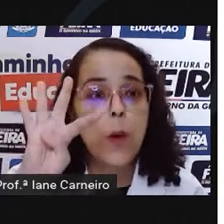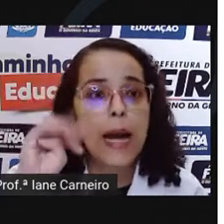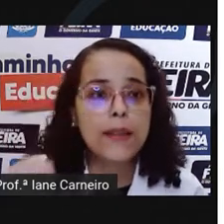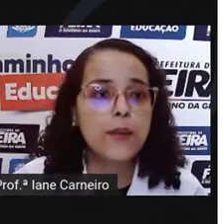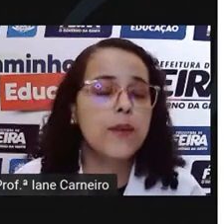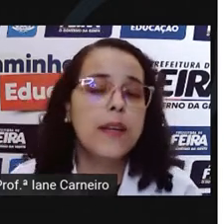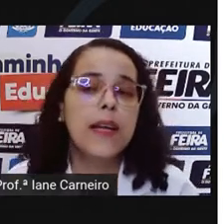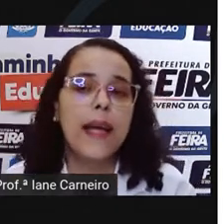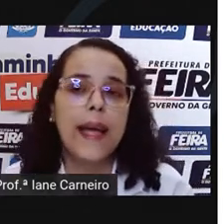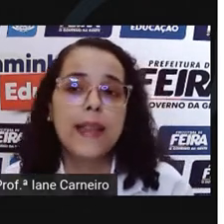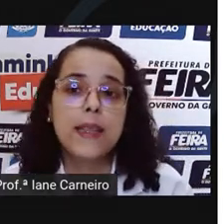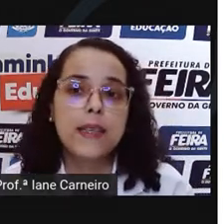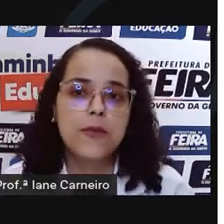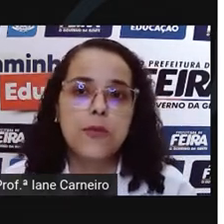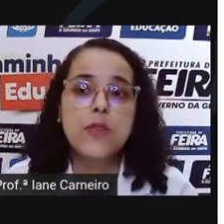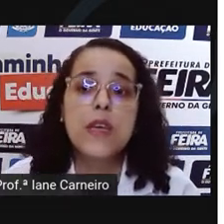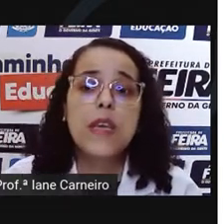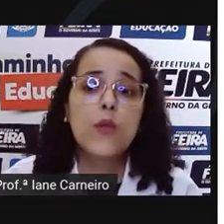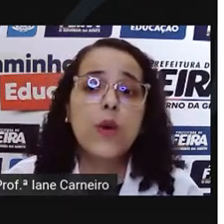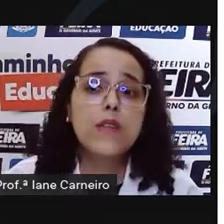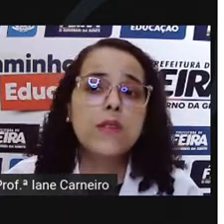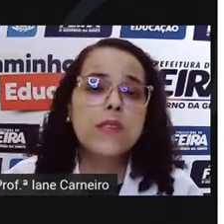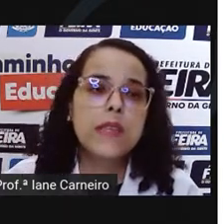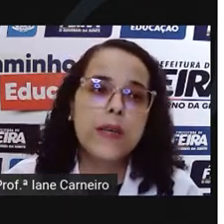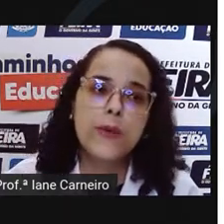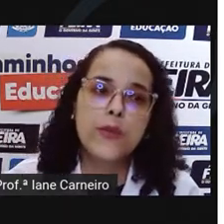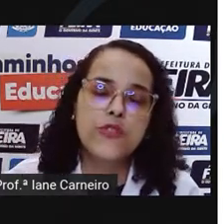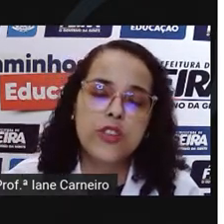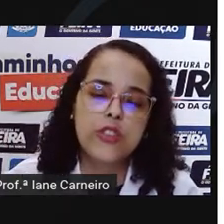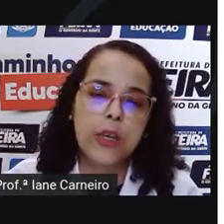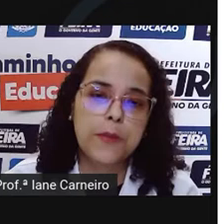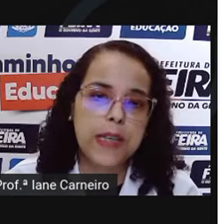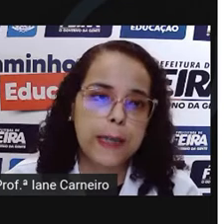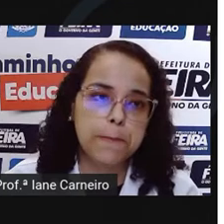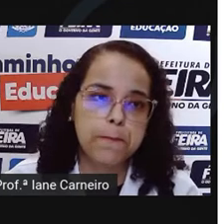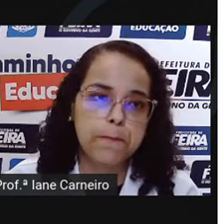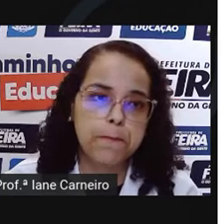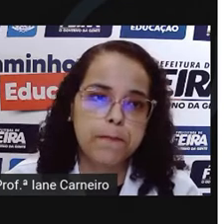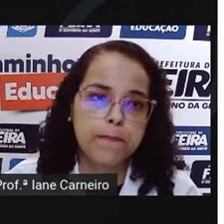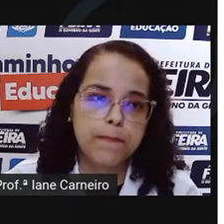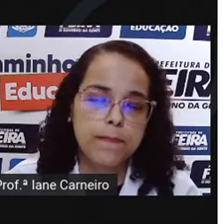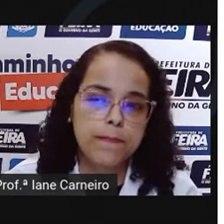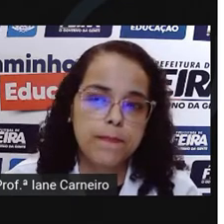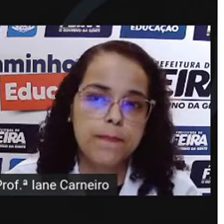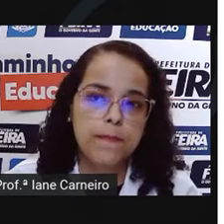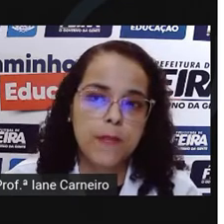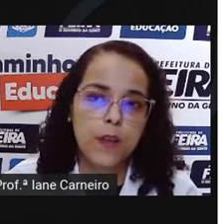temos quatro retângulos. Quantos círculos nós temos aí?